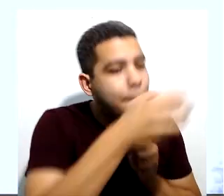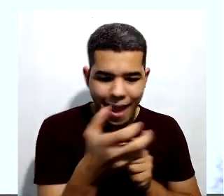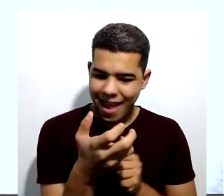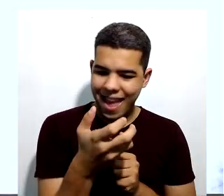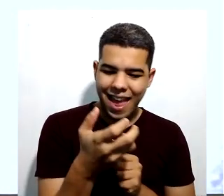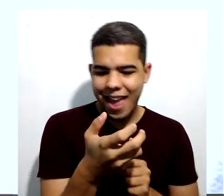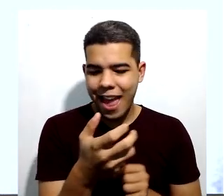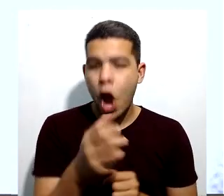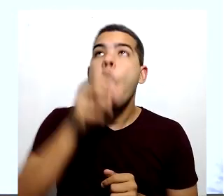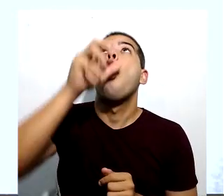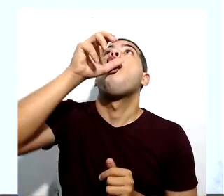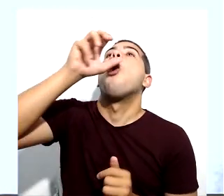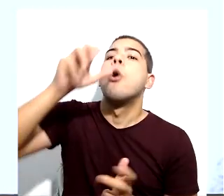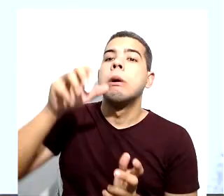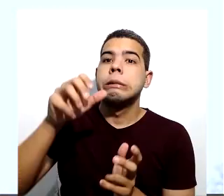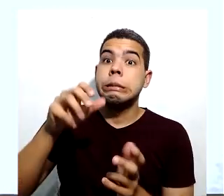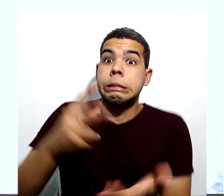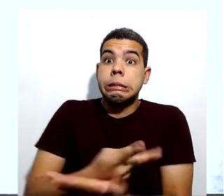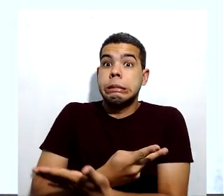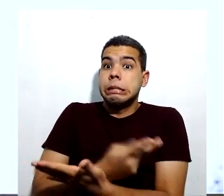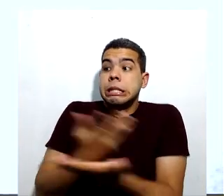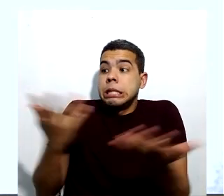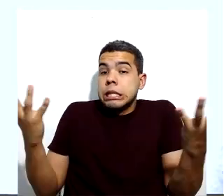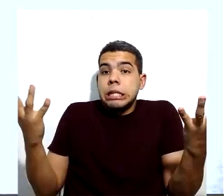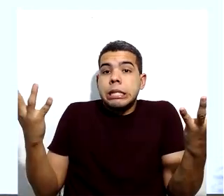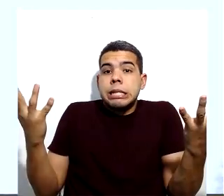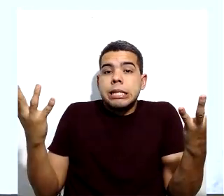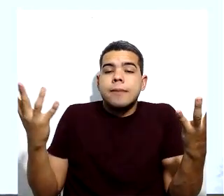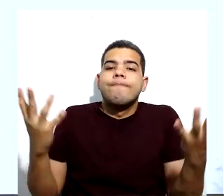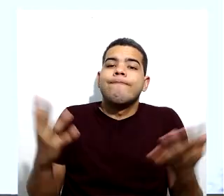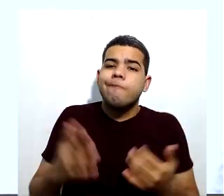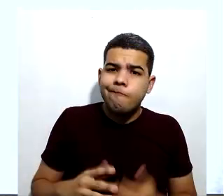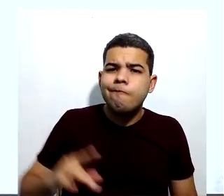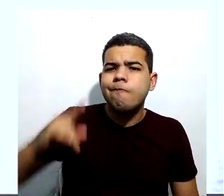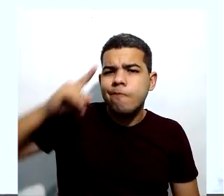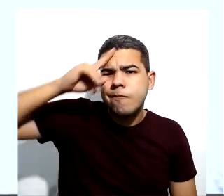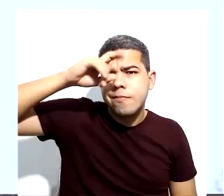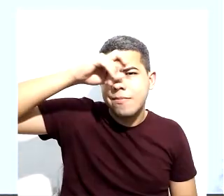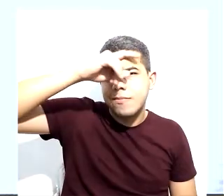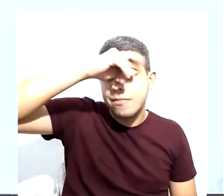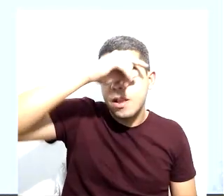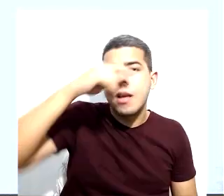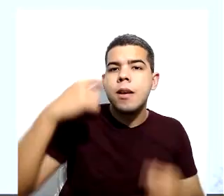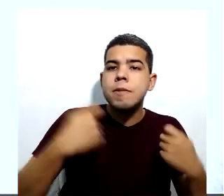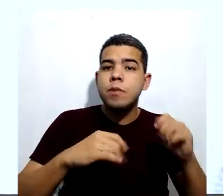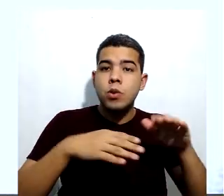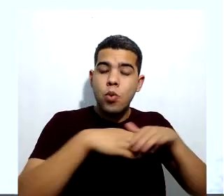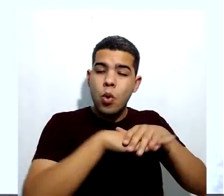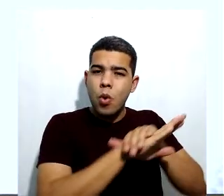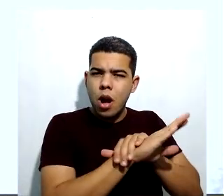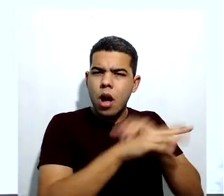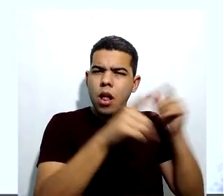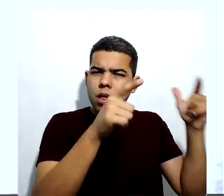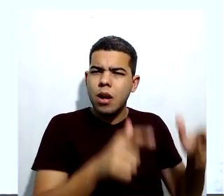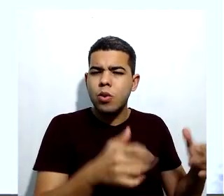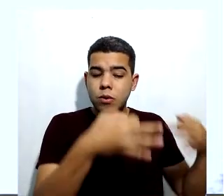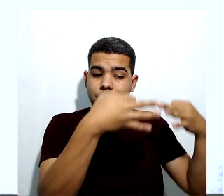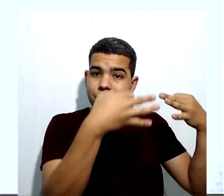remédio em um local adequado para que essas crianças não possam ter acesso a esses